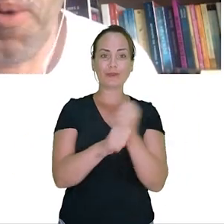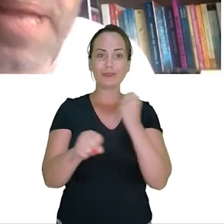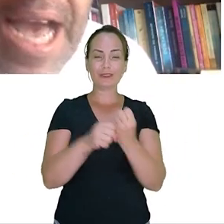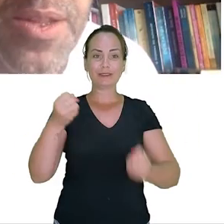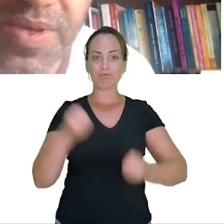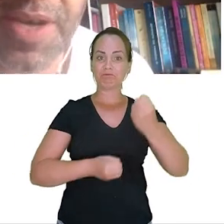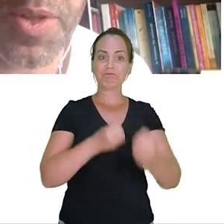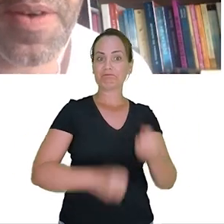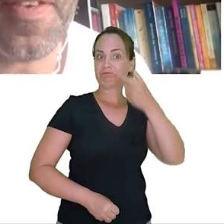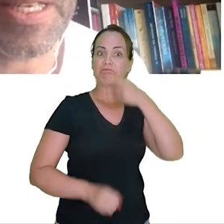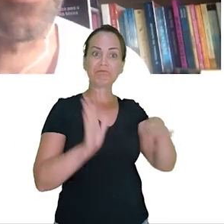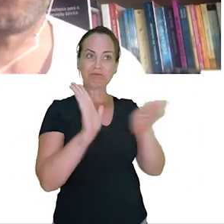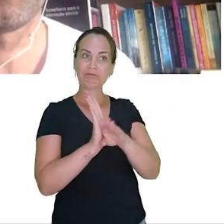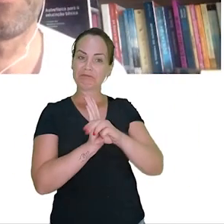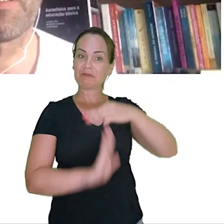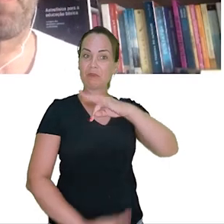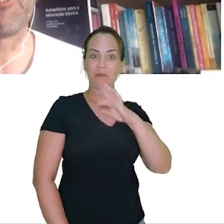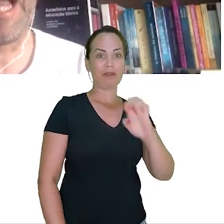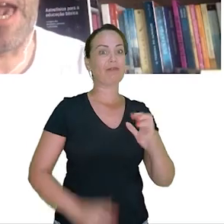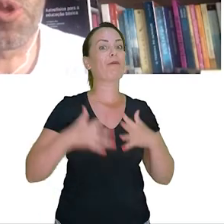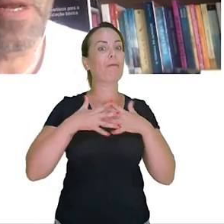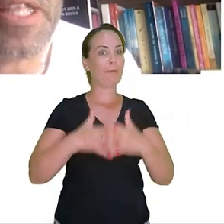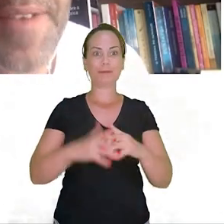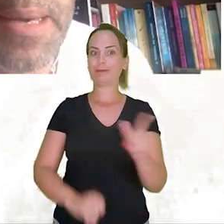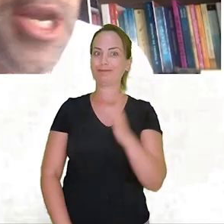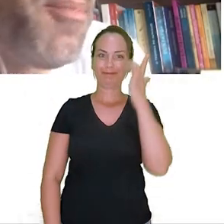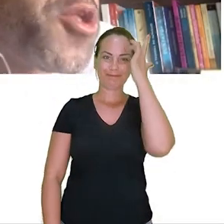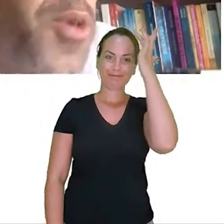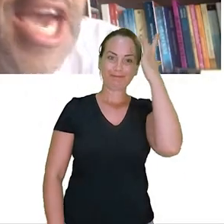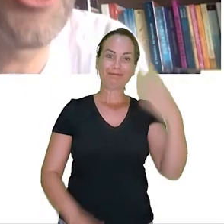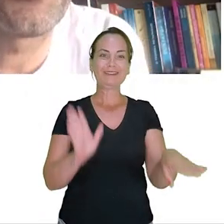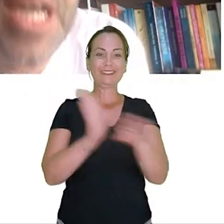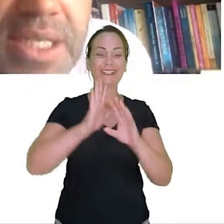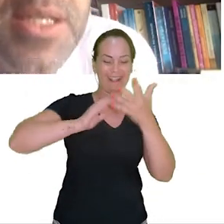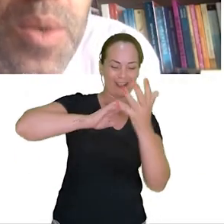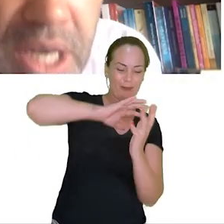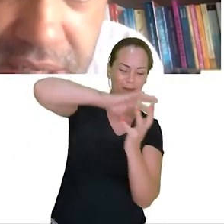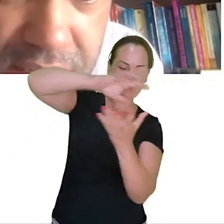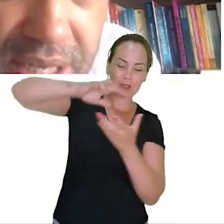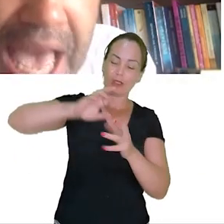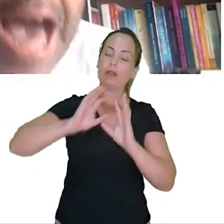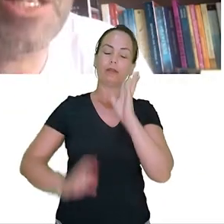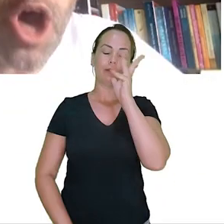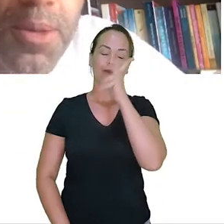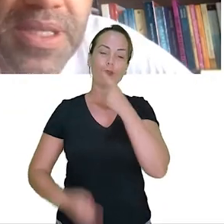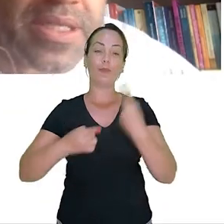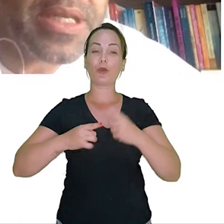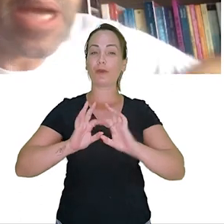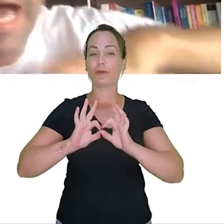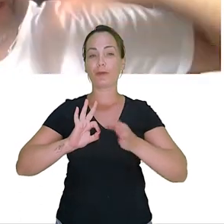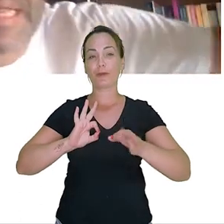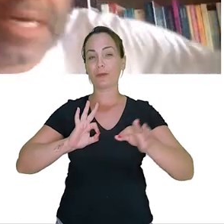lá, complicado, então não é fácil, né? Assim, para chegar em outro planeta vai demorar muito, porque as distâncias são grandes, as